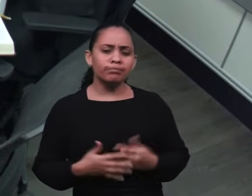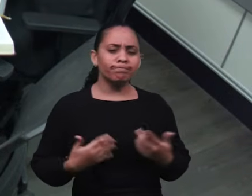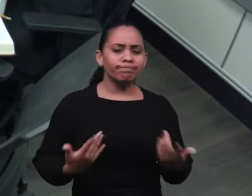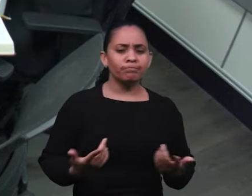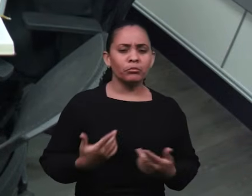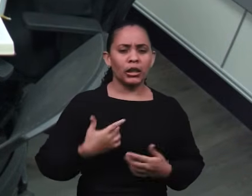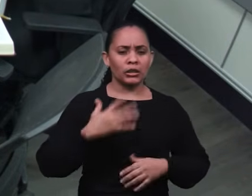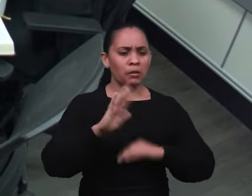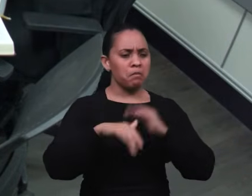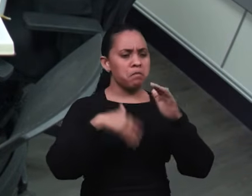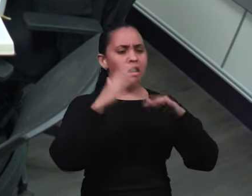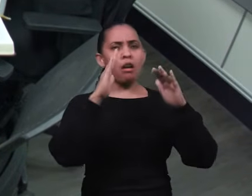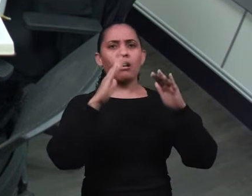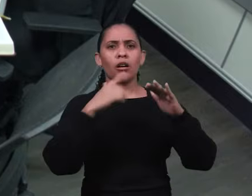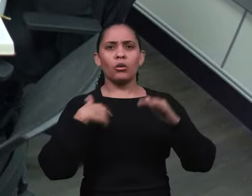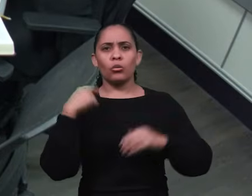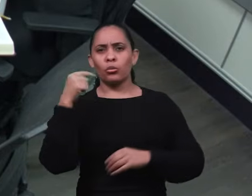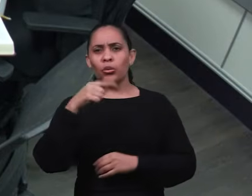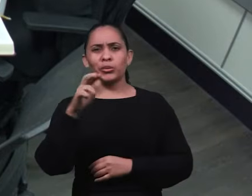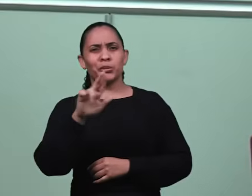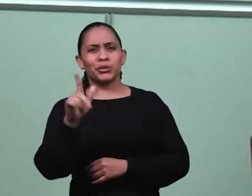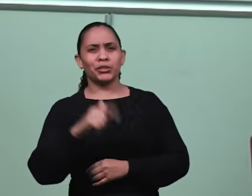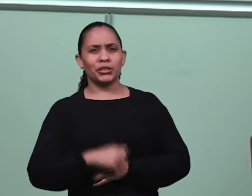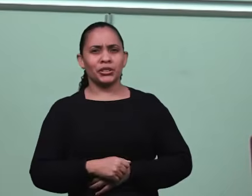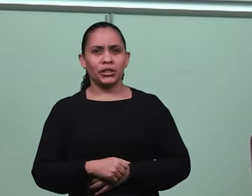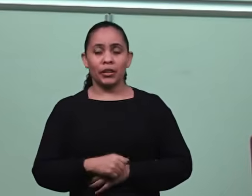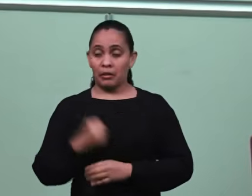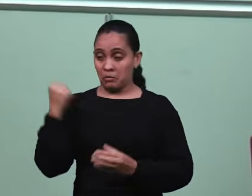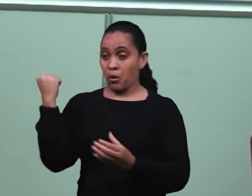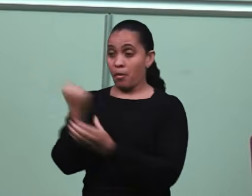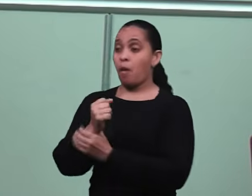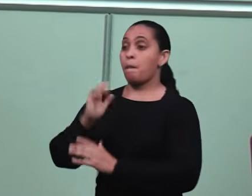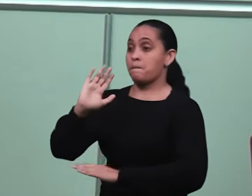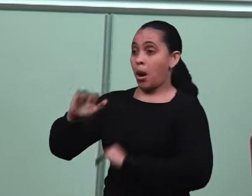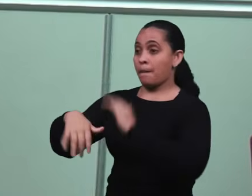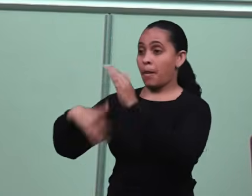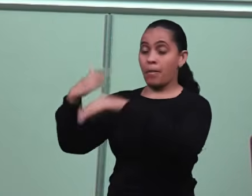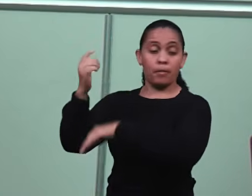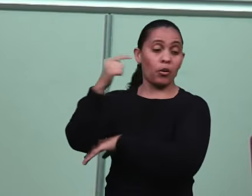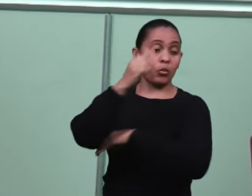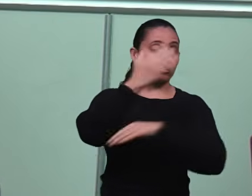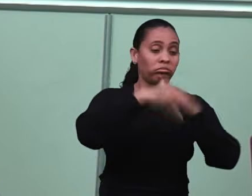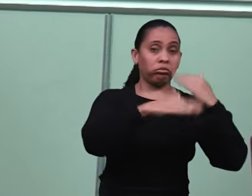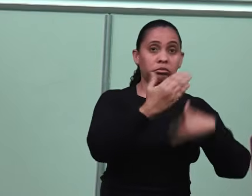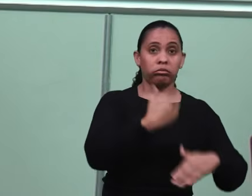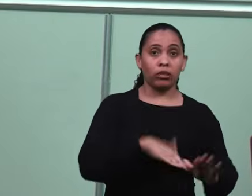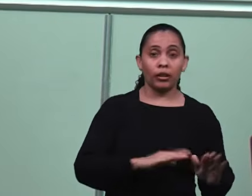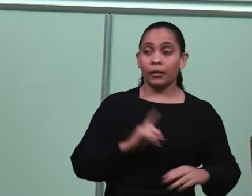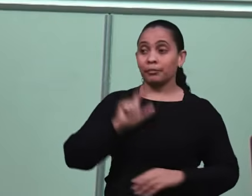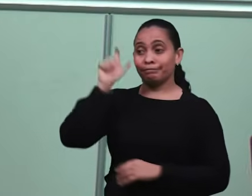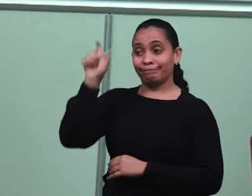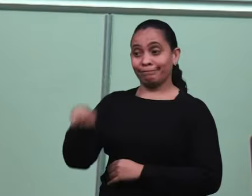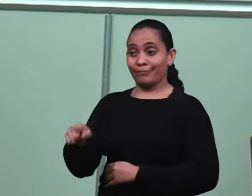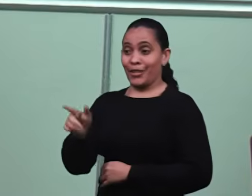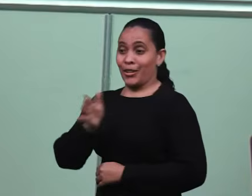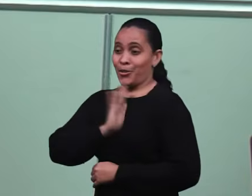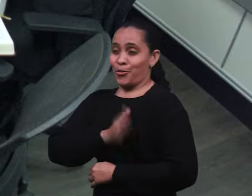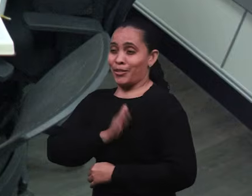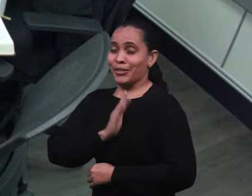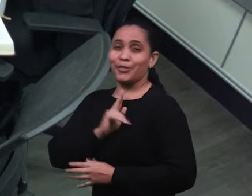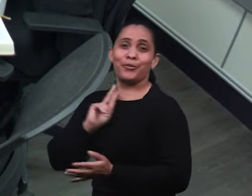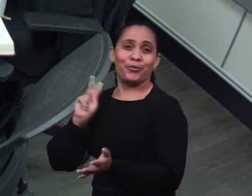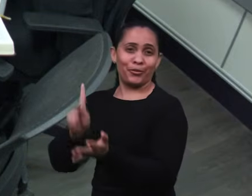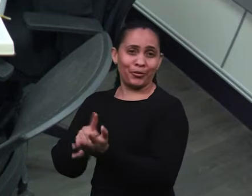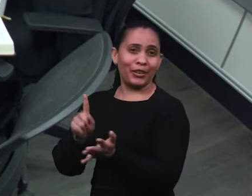pior. O dele prosperava e o de Ló não. Por quê? Porque nele havia gratidão, nele havia fé, nele havia pureza de coração. Exatamente. Né?